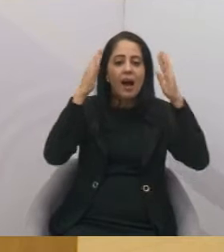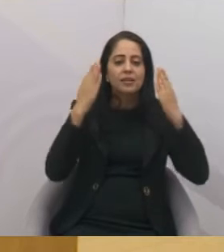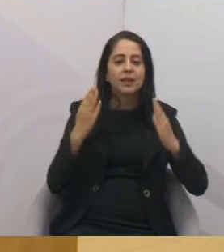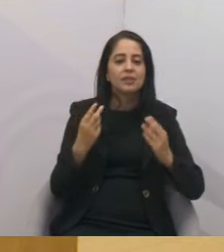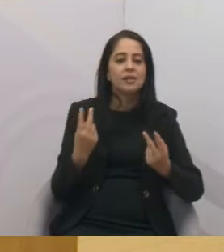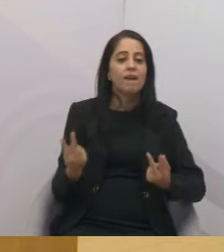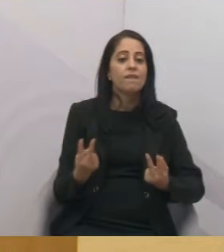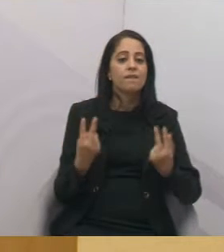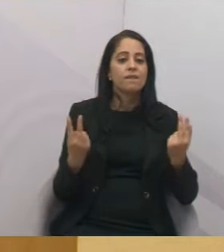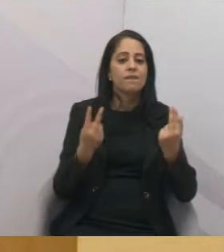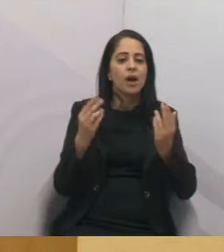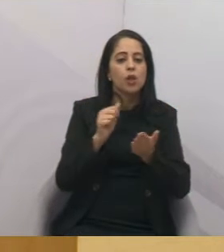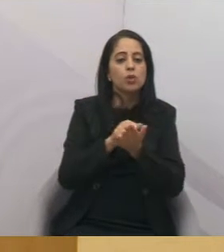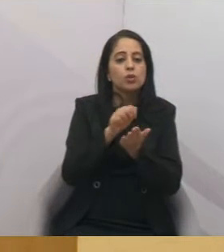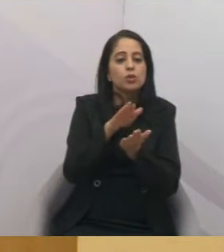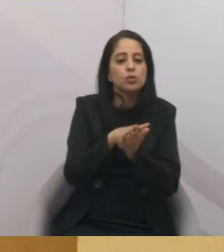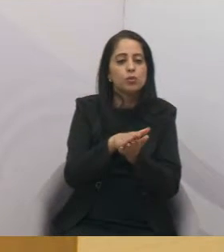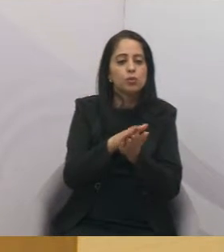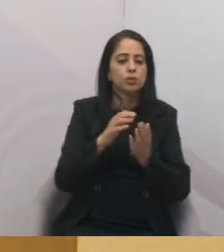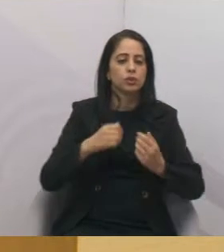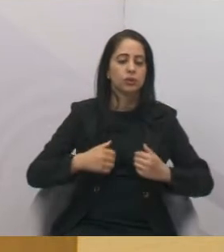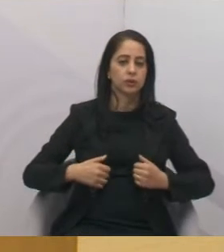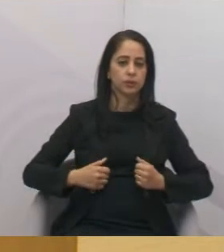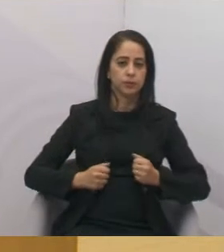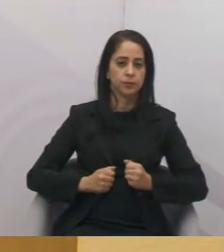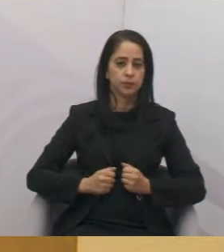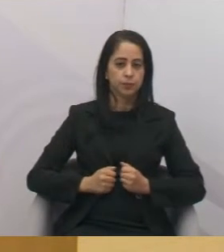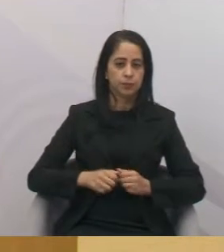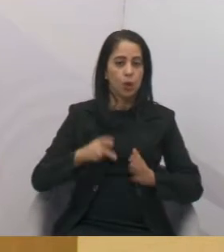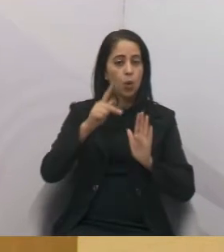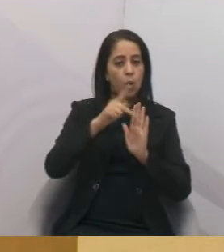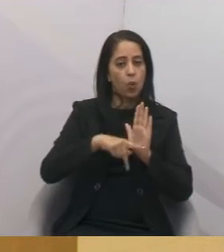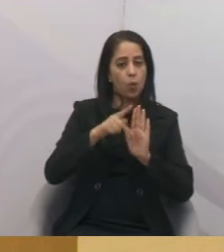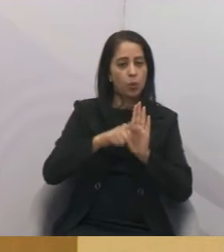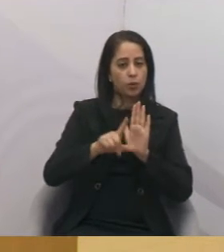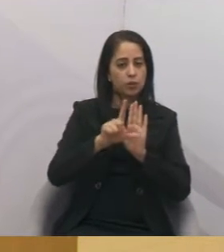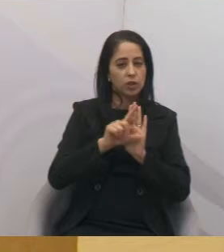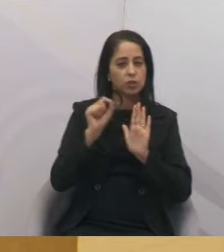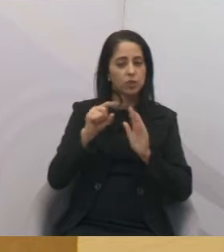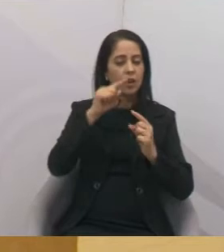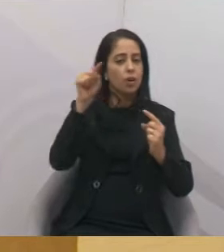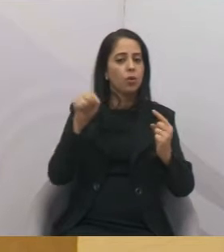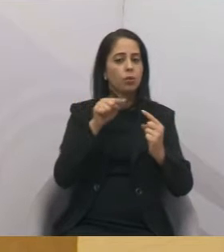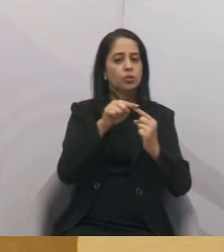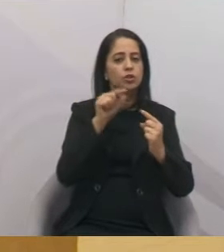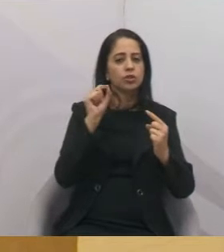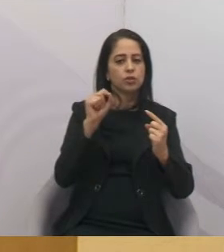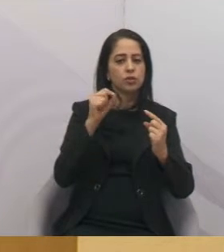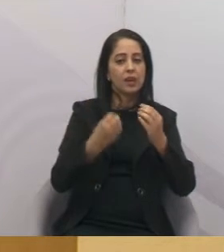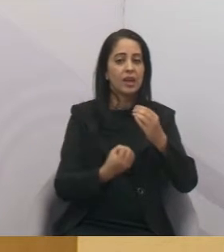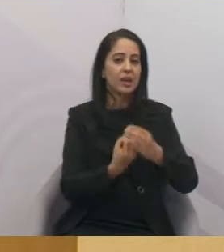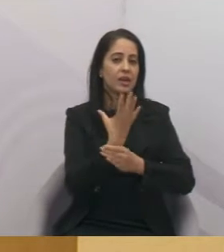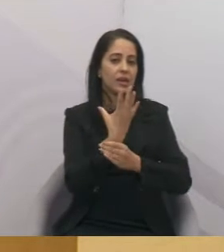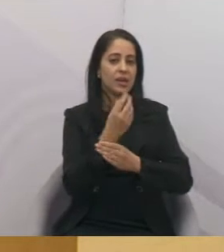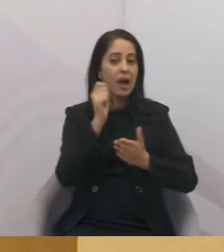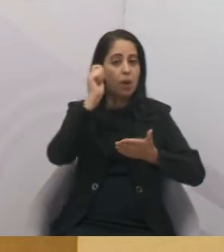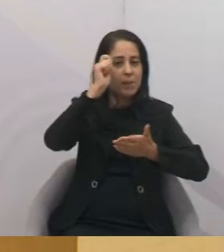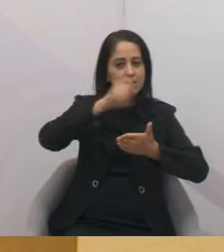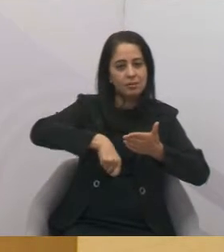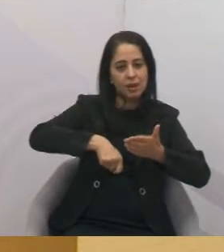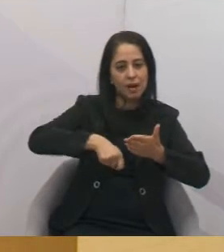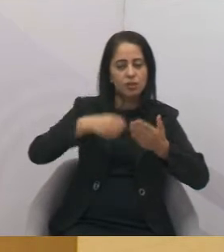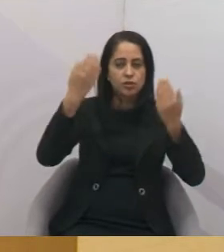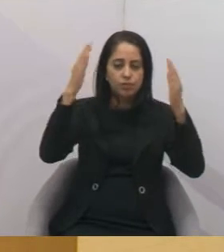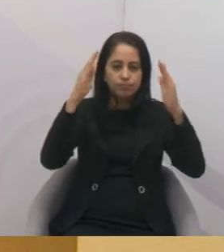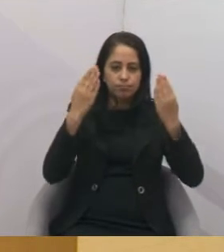aos procedimentos de licenciamento. O projeto de lei tem por objetivo implementar a taxa de análise